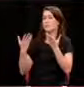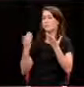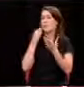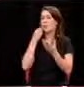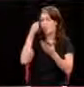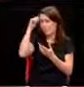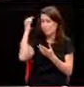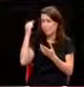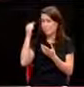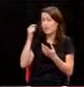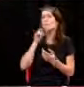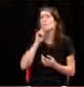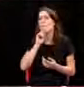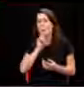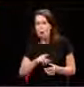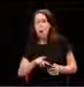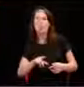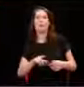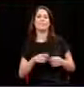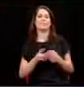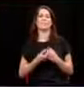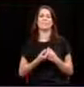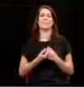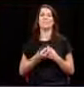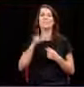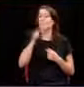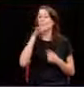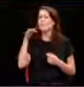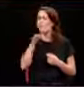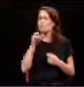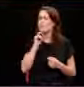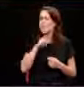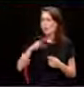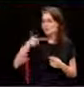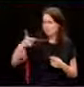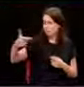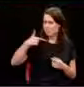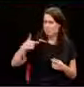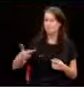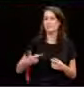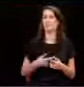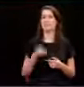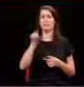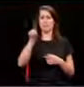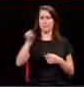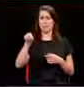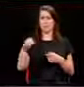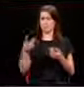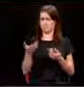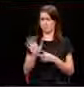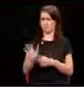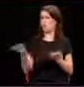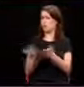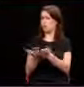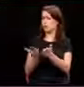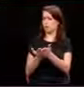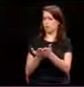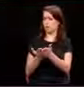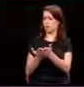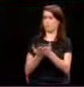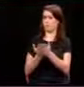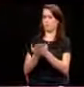essa possibilidade aos familiares e também estamos a dar a possibilidade as próprias escolas, que há sempre ali um pico